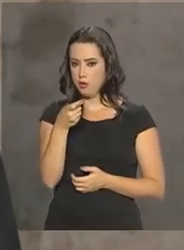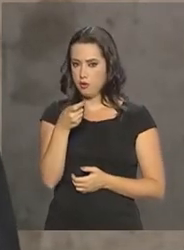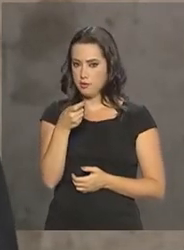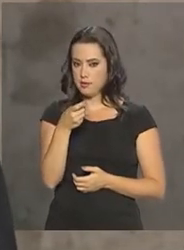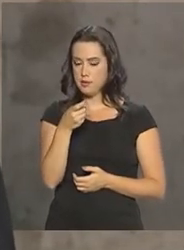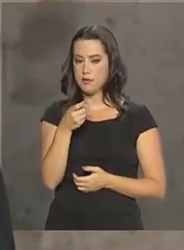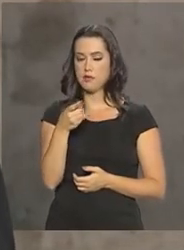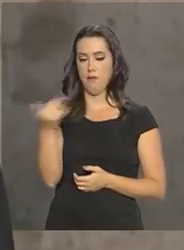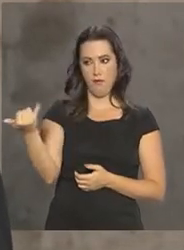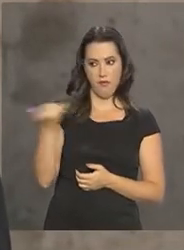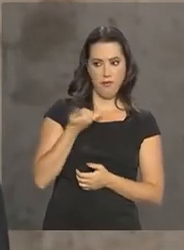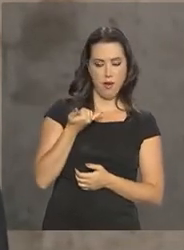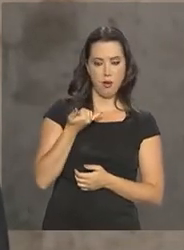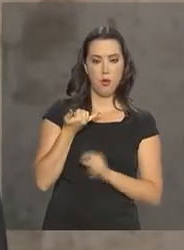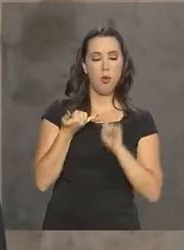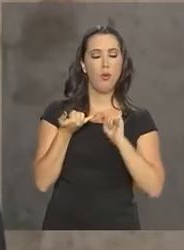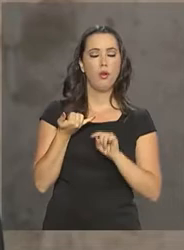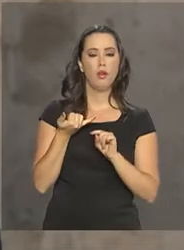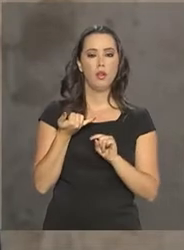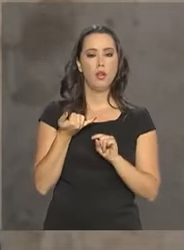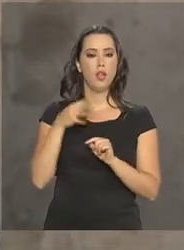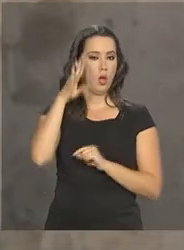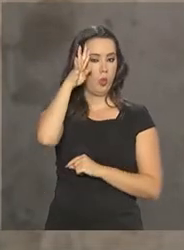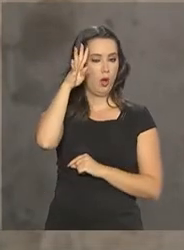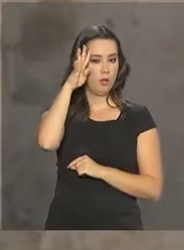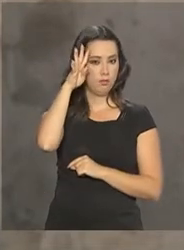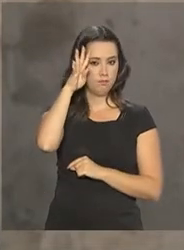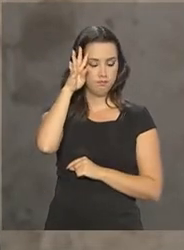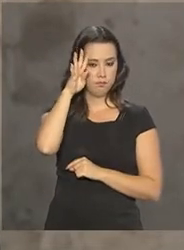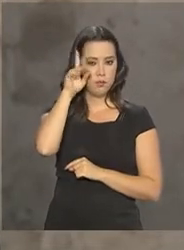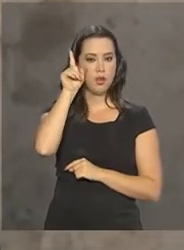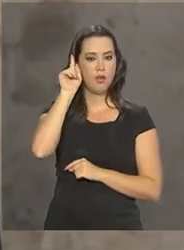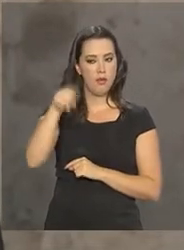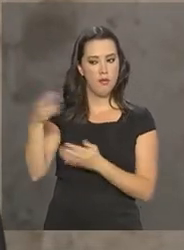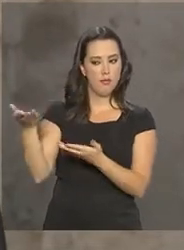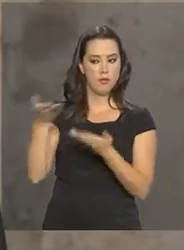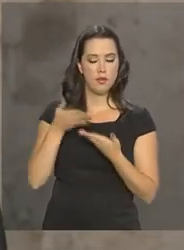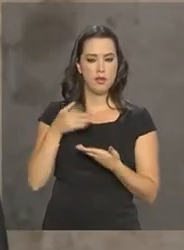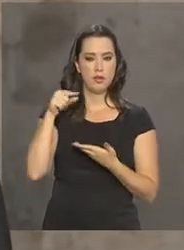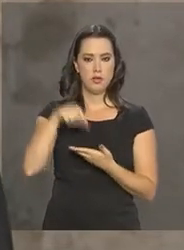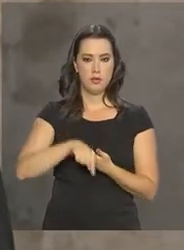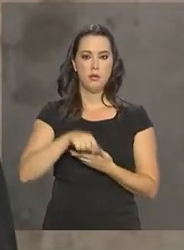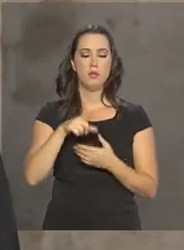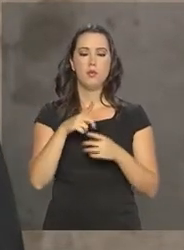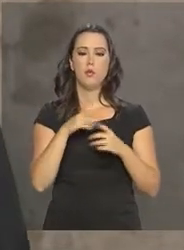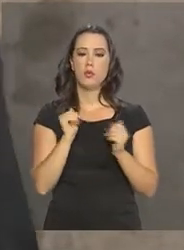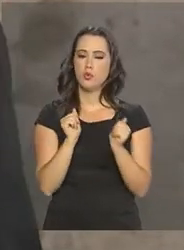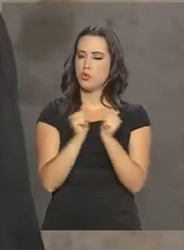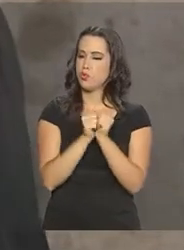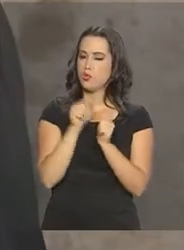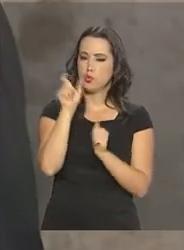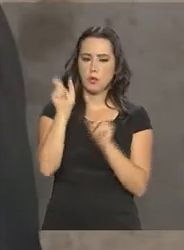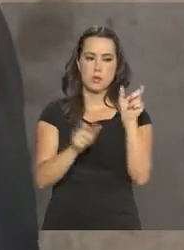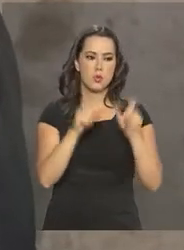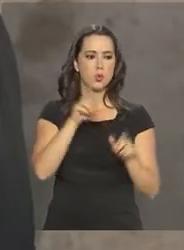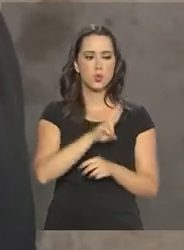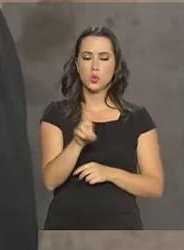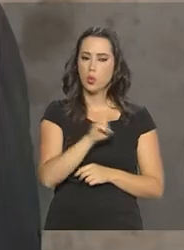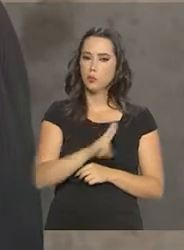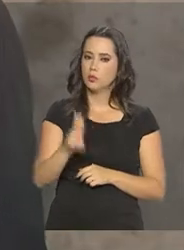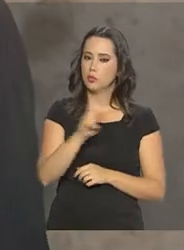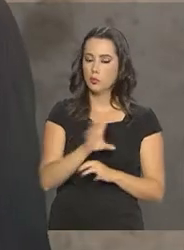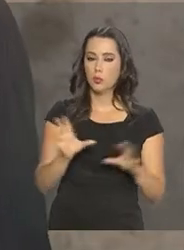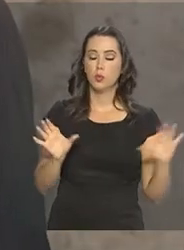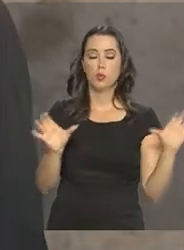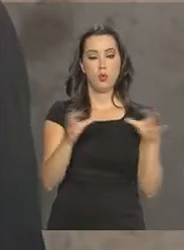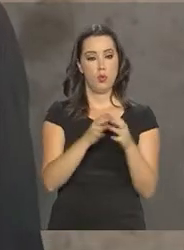me dizia ele que na quarta feira a intenção dele é vir já com os primeiros nomes para a composição